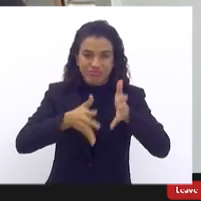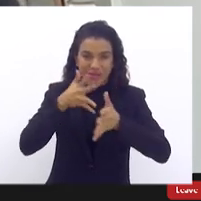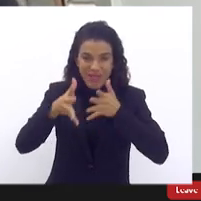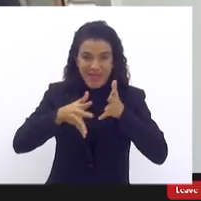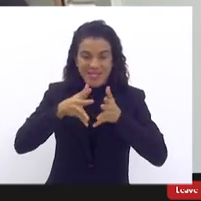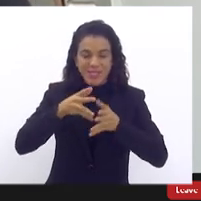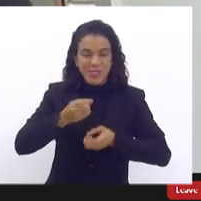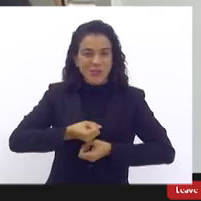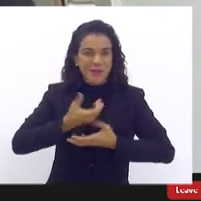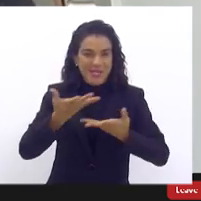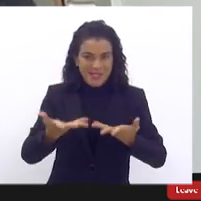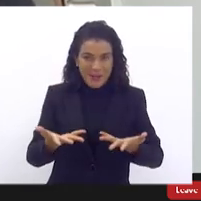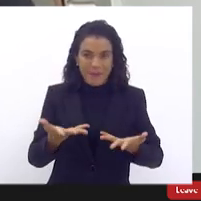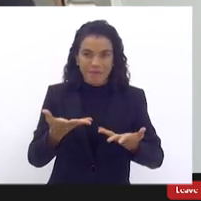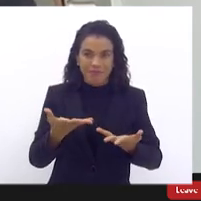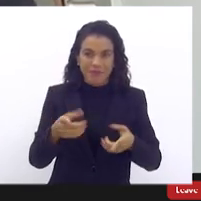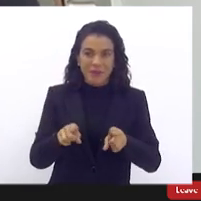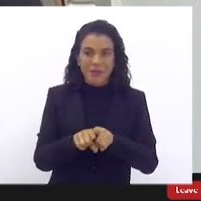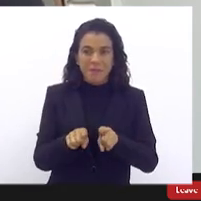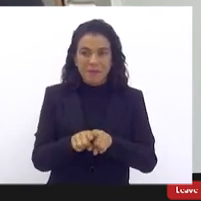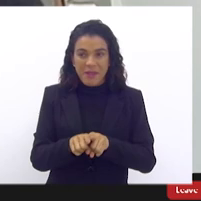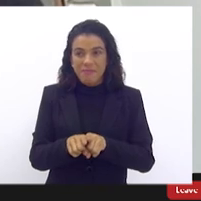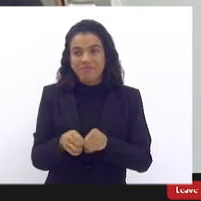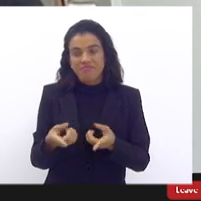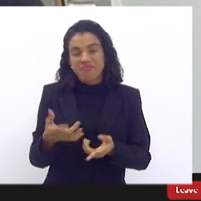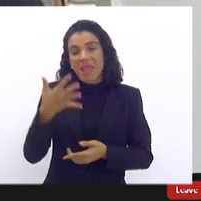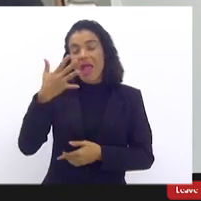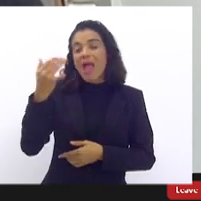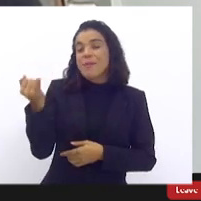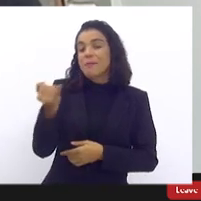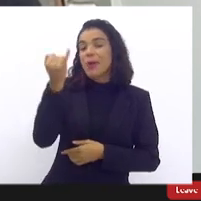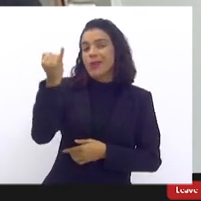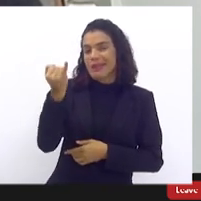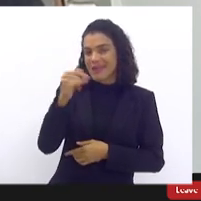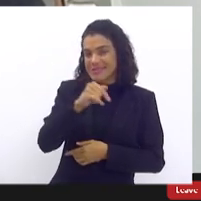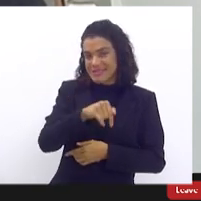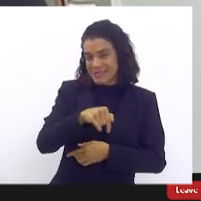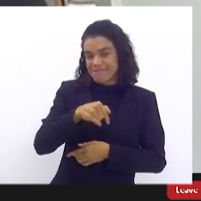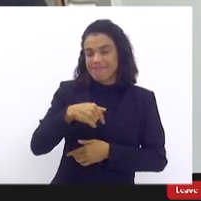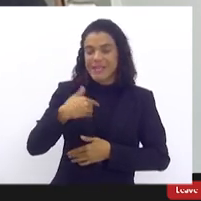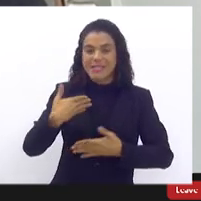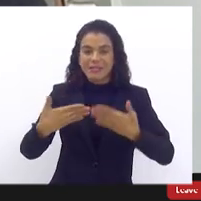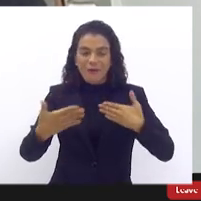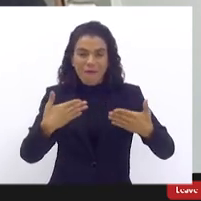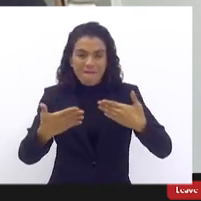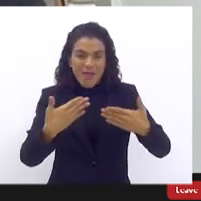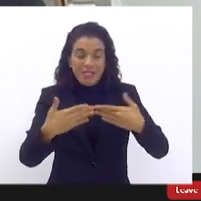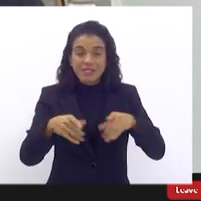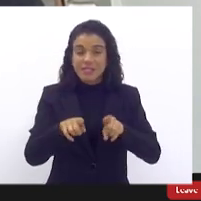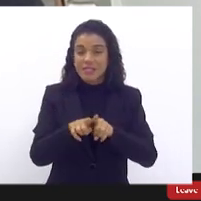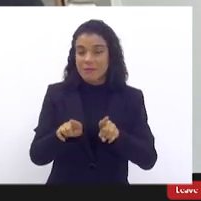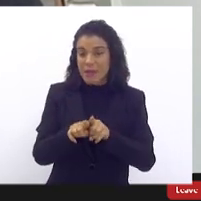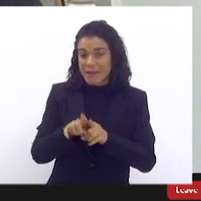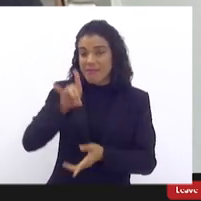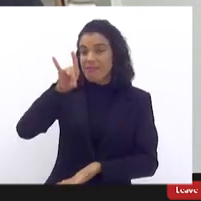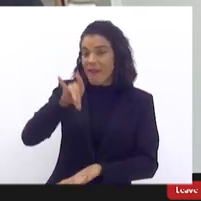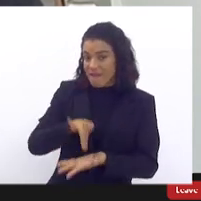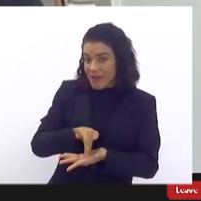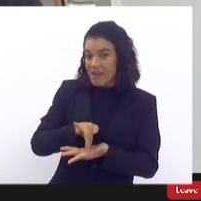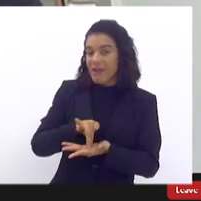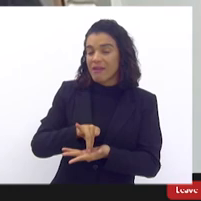para a compreensão da importância deles, né? Inclusive da realidade do que são